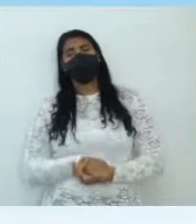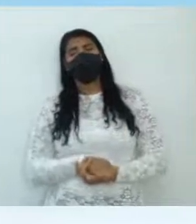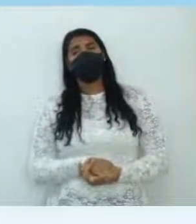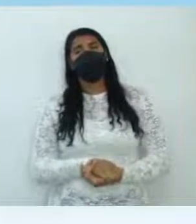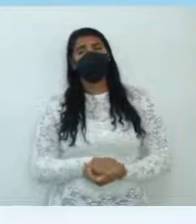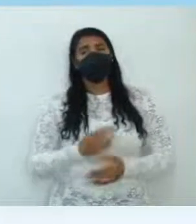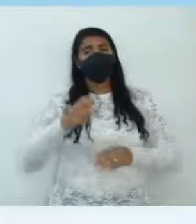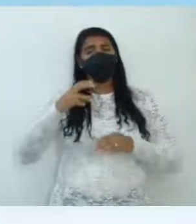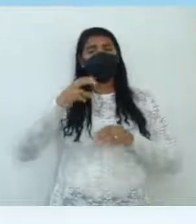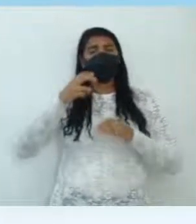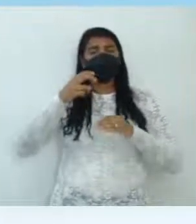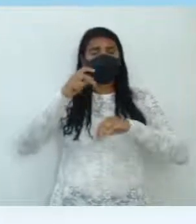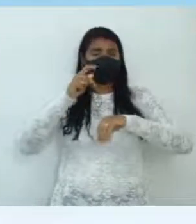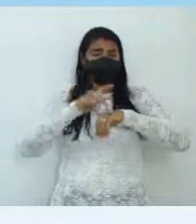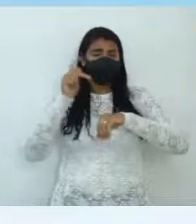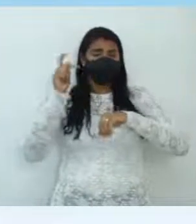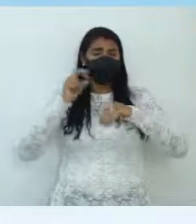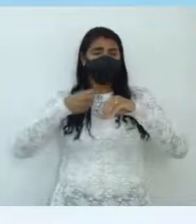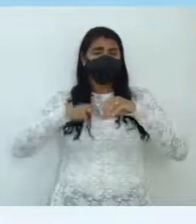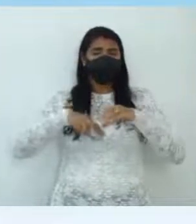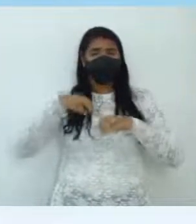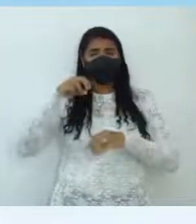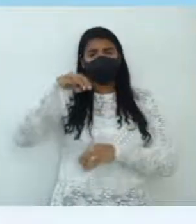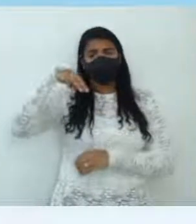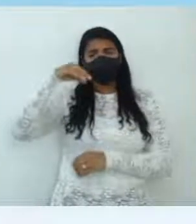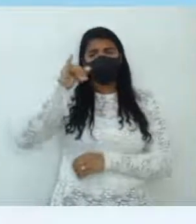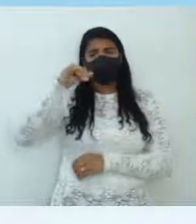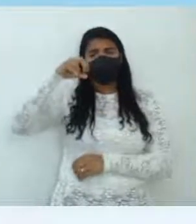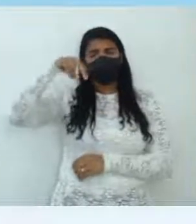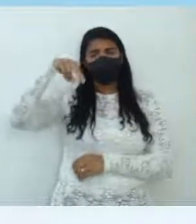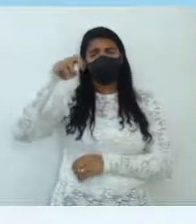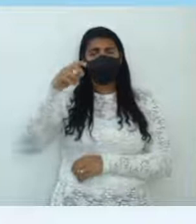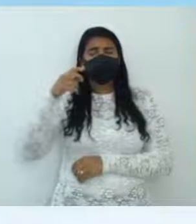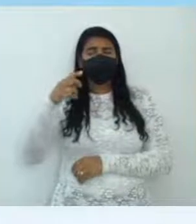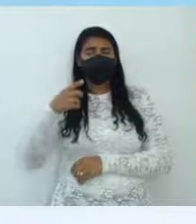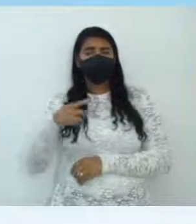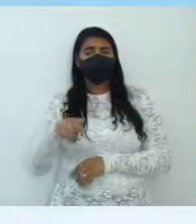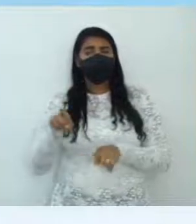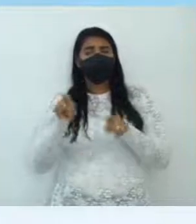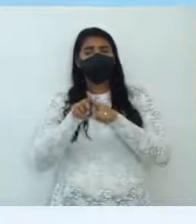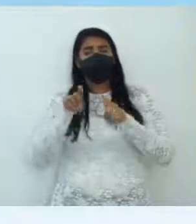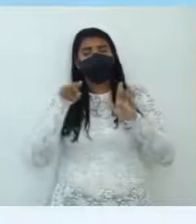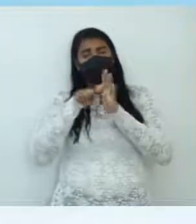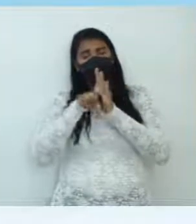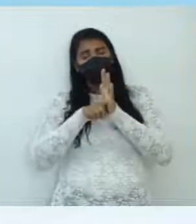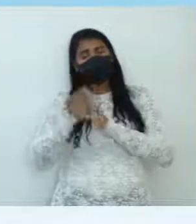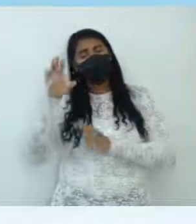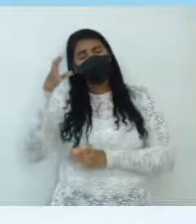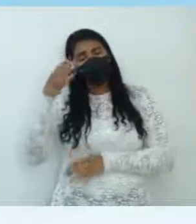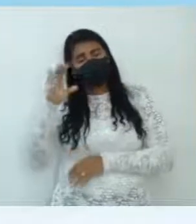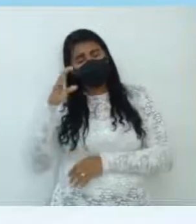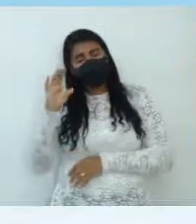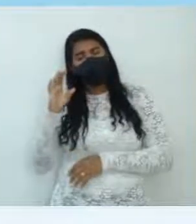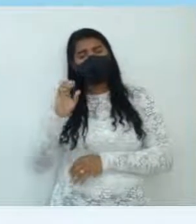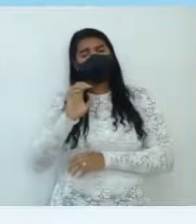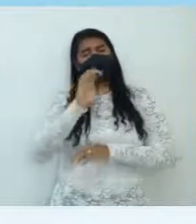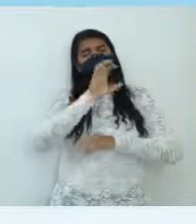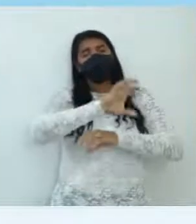mineração, ela é uma atividade que se refere à pesquisa,